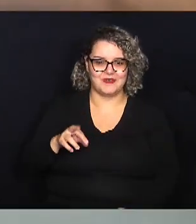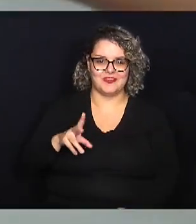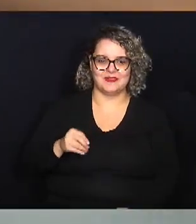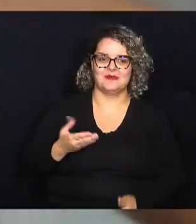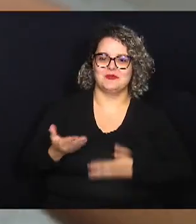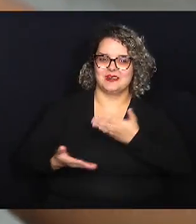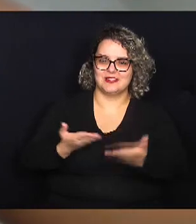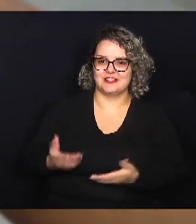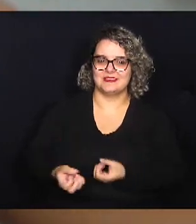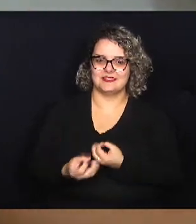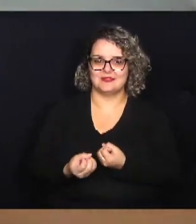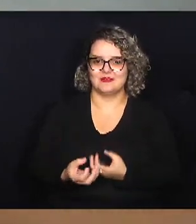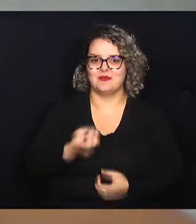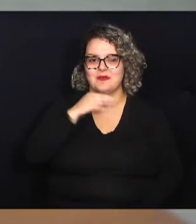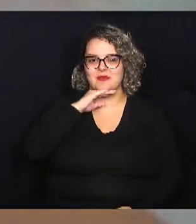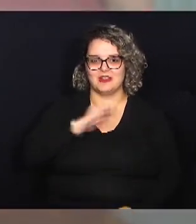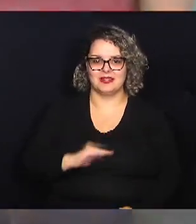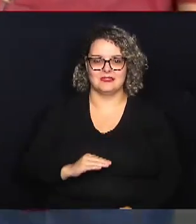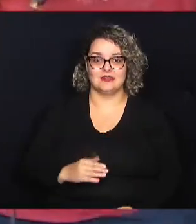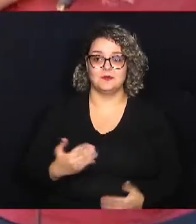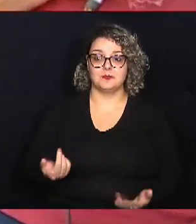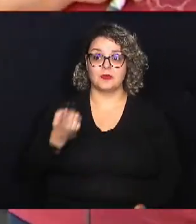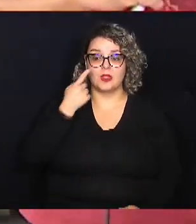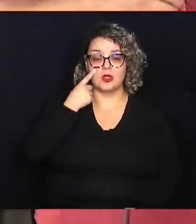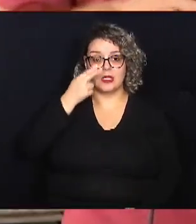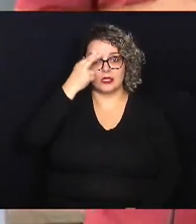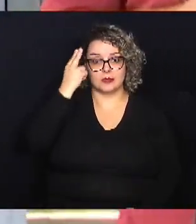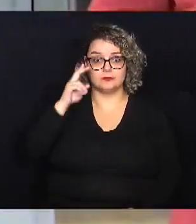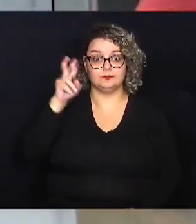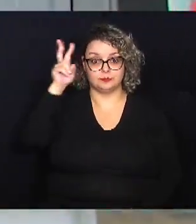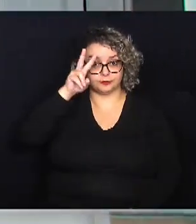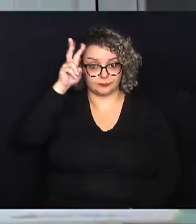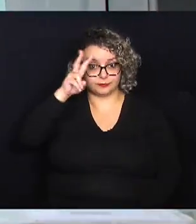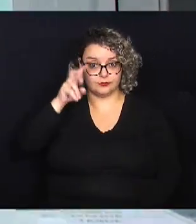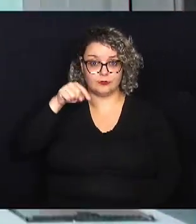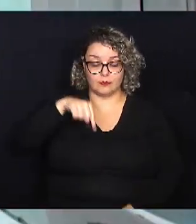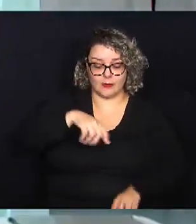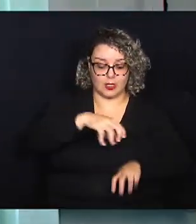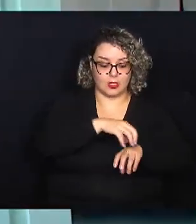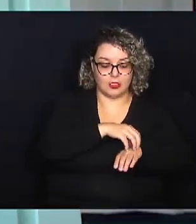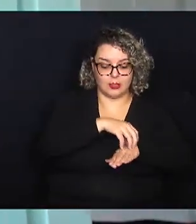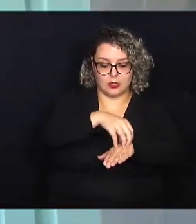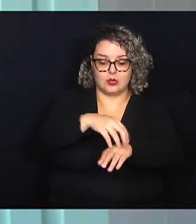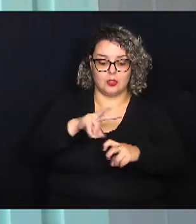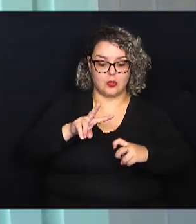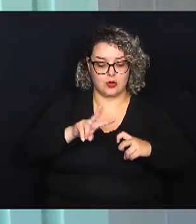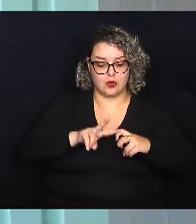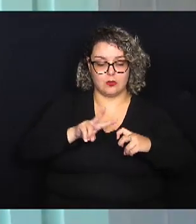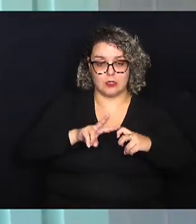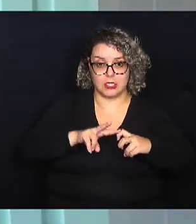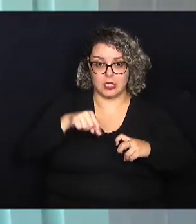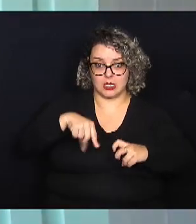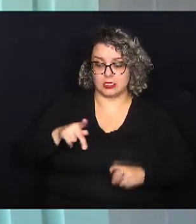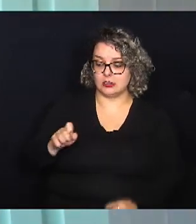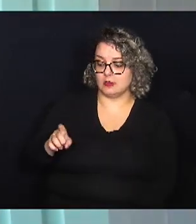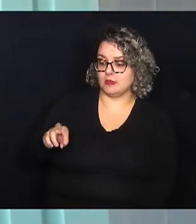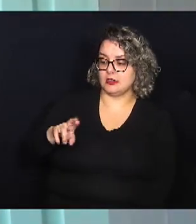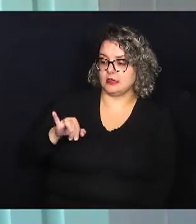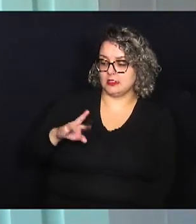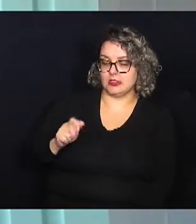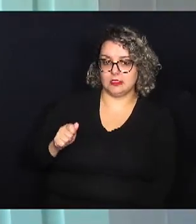uma boa tarde. E olha só, Gabriel, então vamos relembrar. O consultório veterinário móvel aqui na Pedreira do Chapadão,